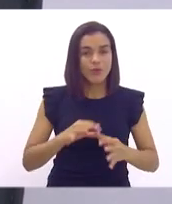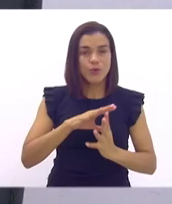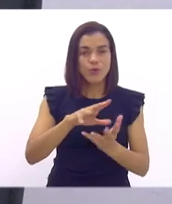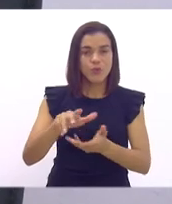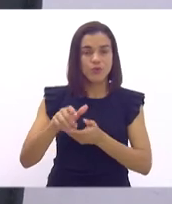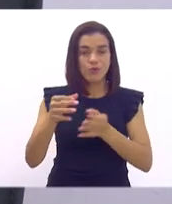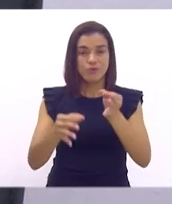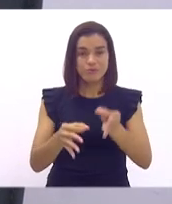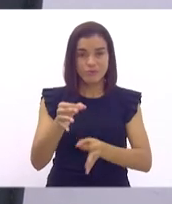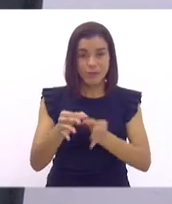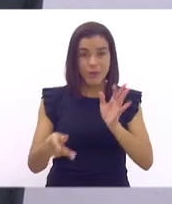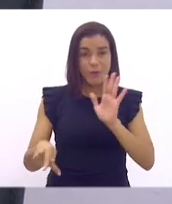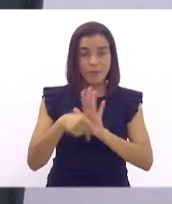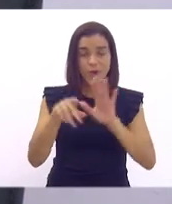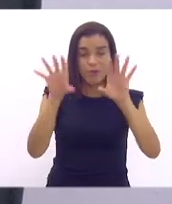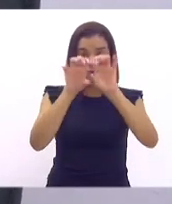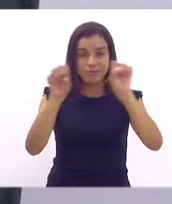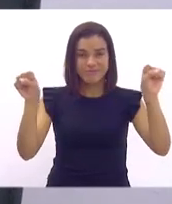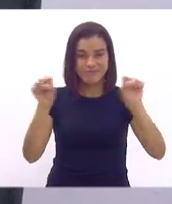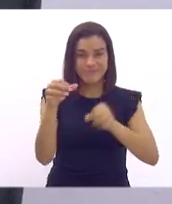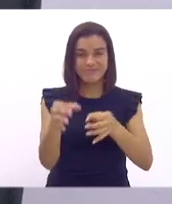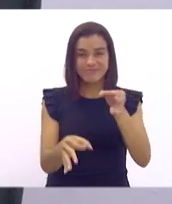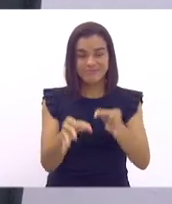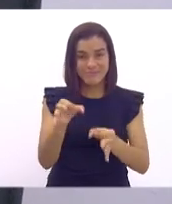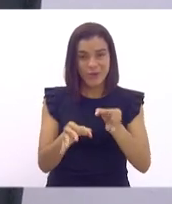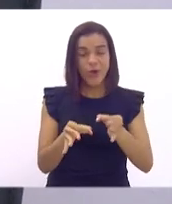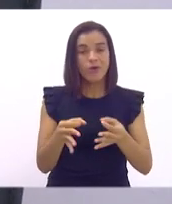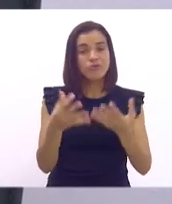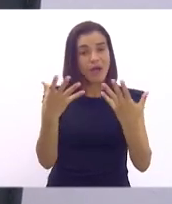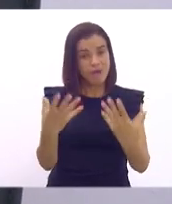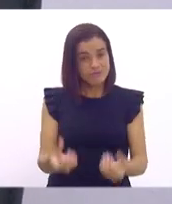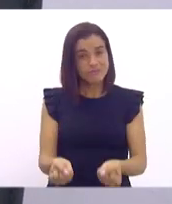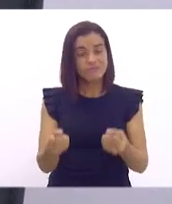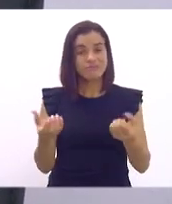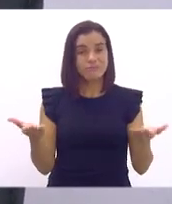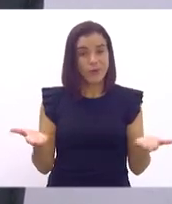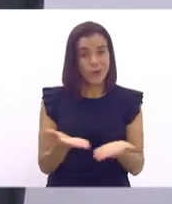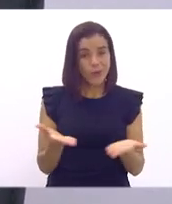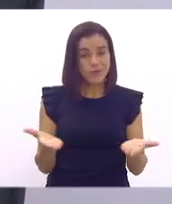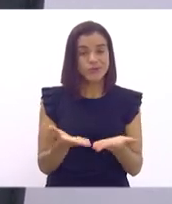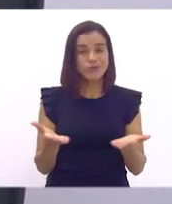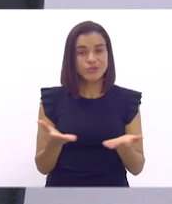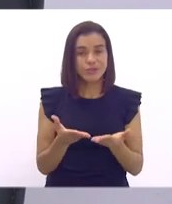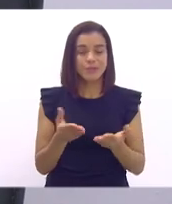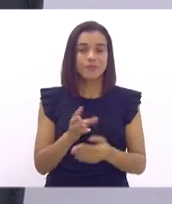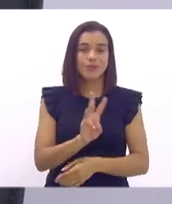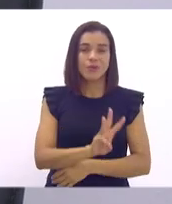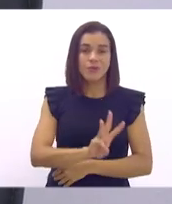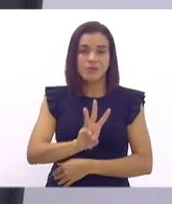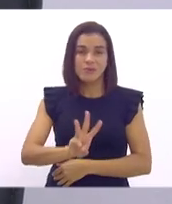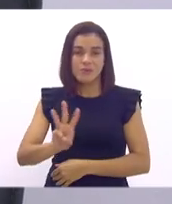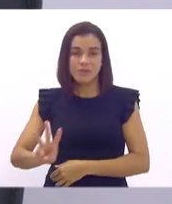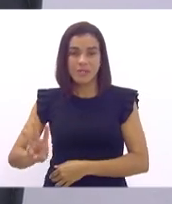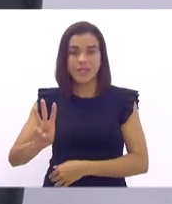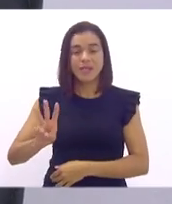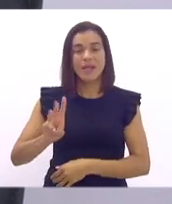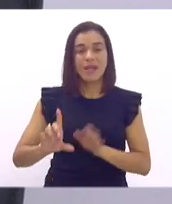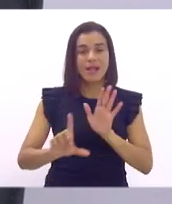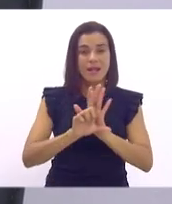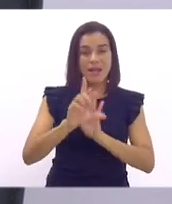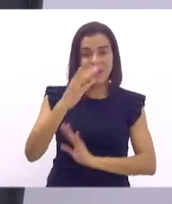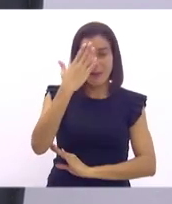próprio Tribunal de Justiça hoje acolhe, né, o site Lei Maria da Penha,